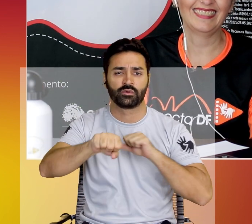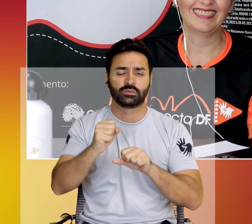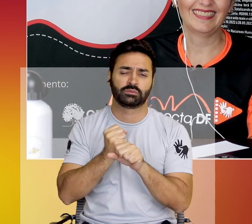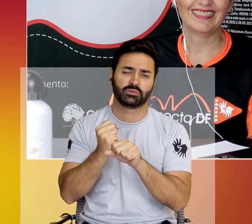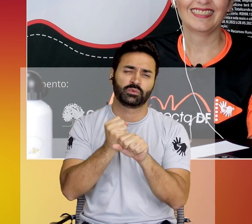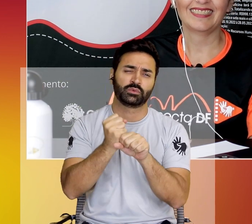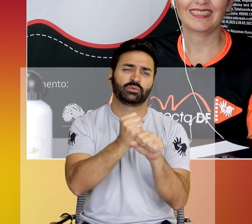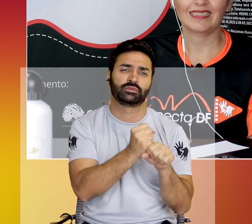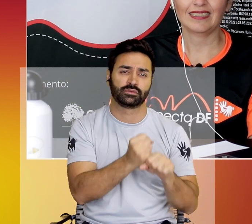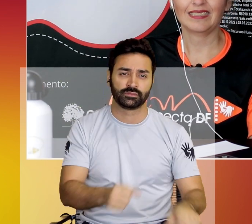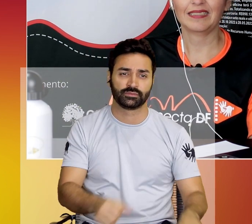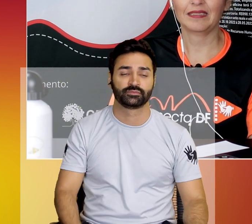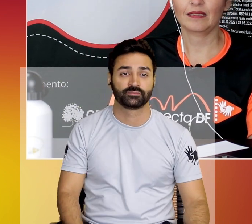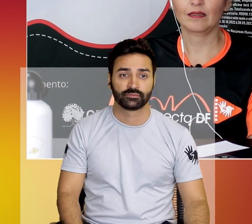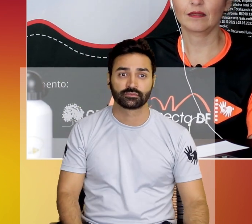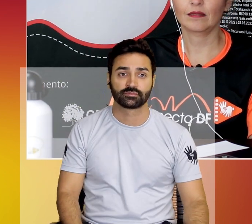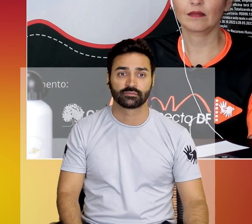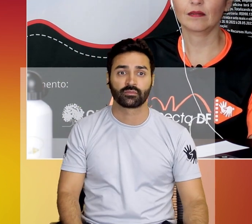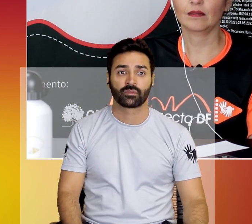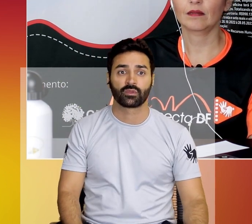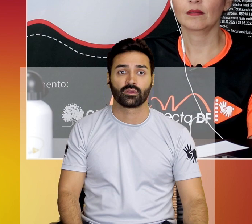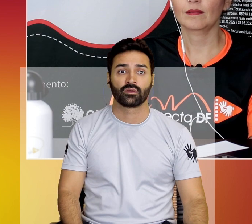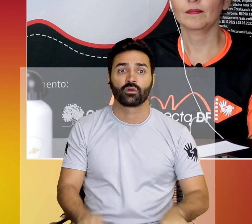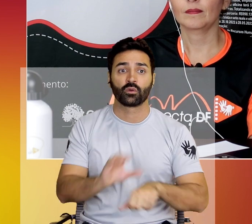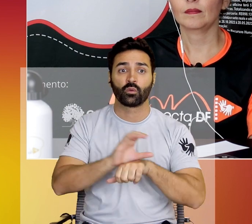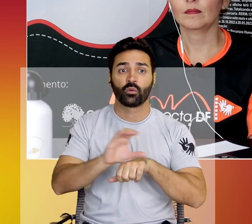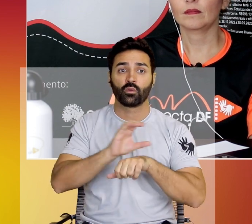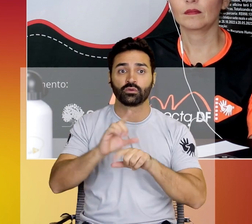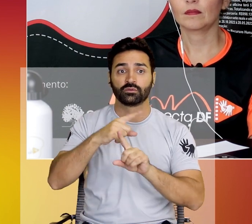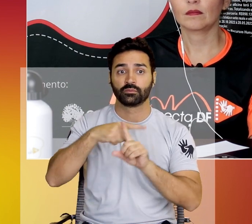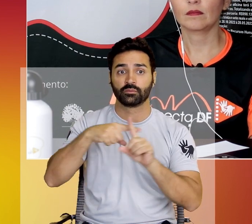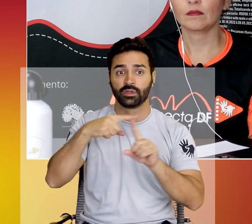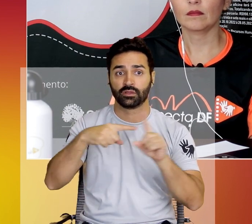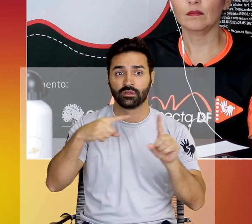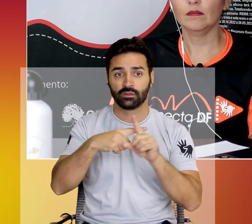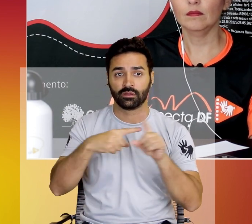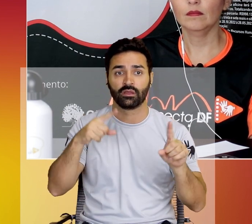assim, na metade do curso, a conversa passa a ser bimodal?